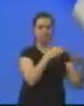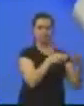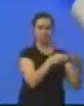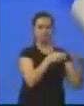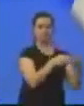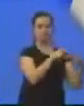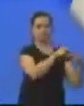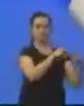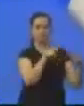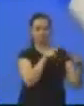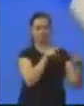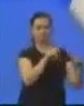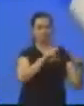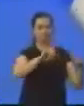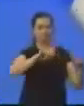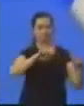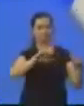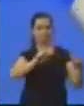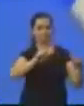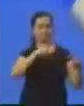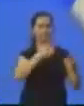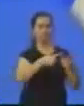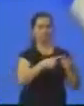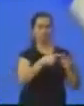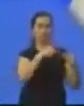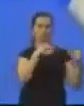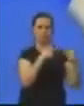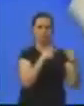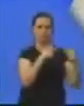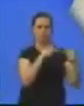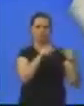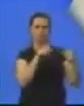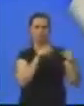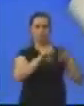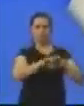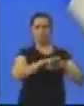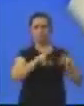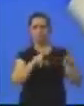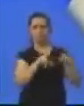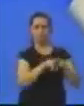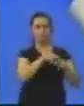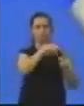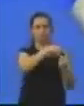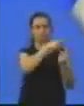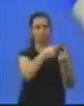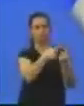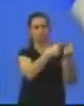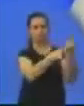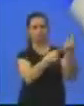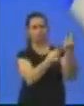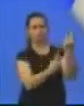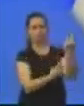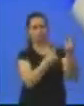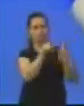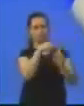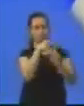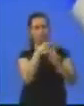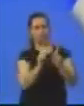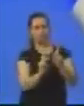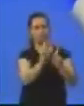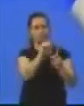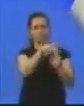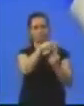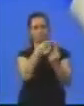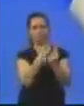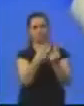pelos x reais, tal que x é diferente de π sobre 2 mais kπ,